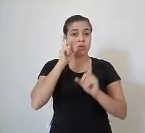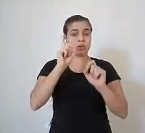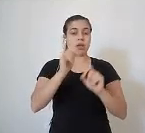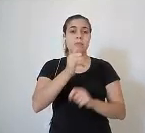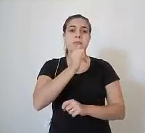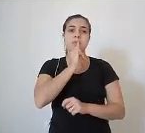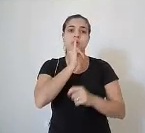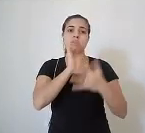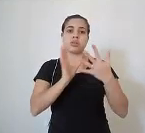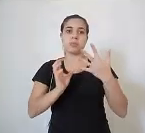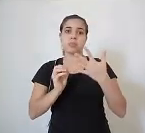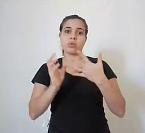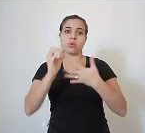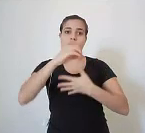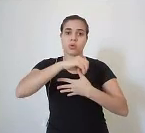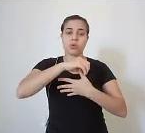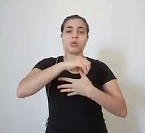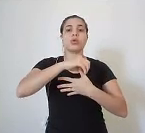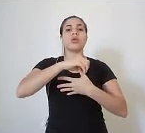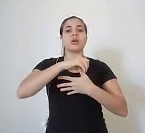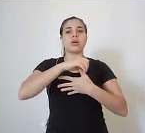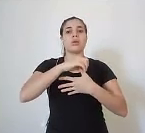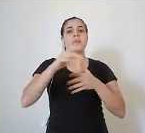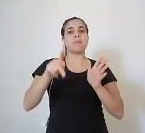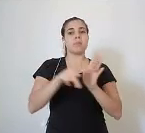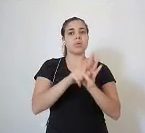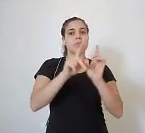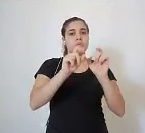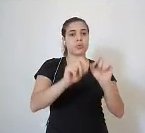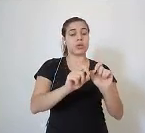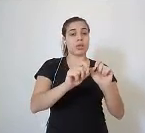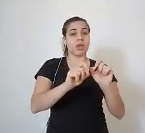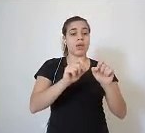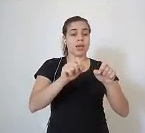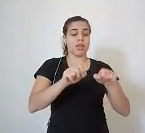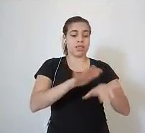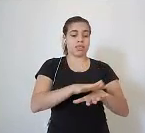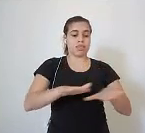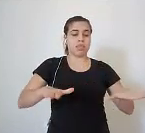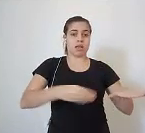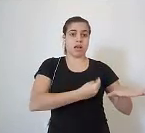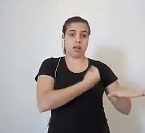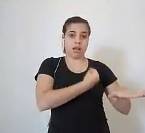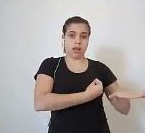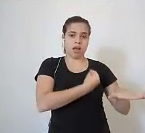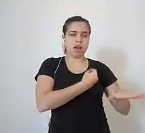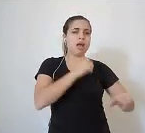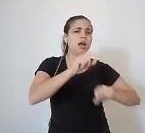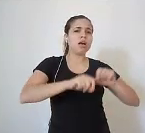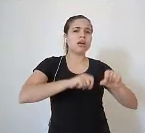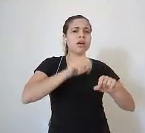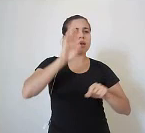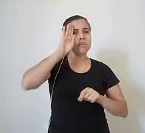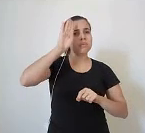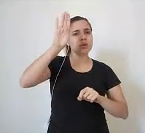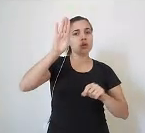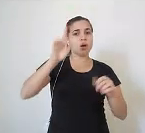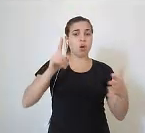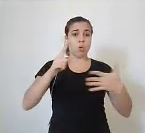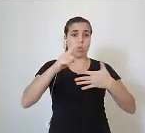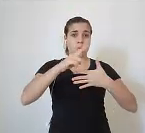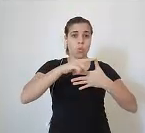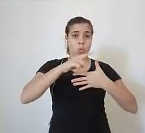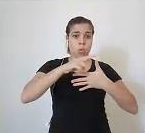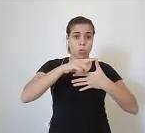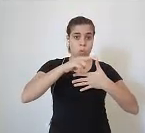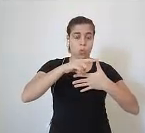tem um exemplo de uma cadeia alimentar terrestre e de uma teia alimentar terrestre. Na